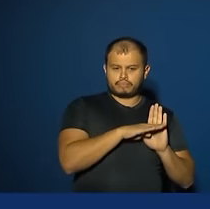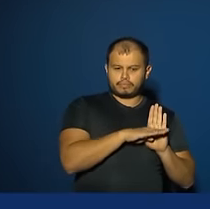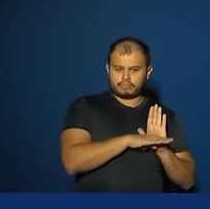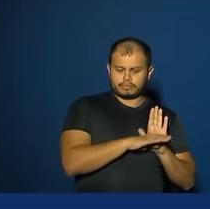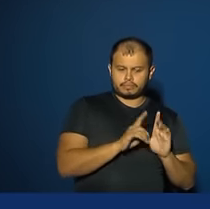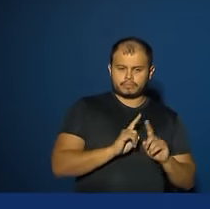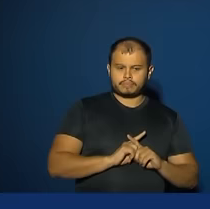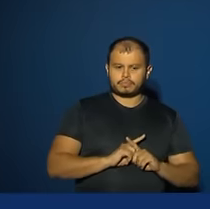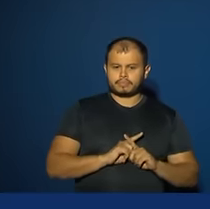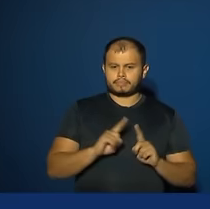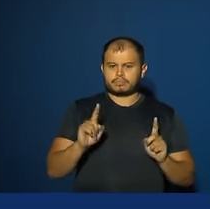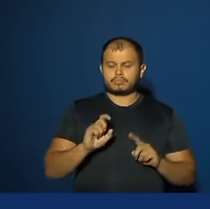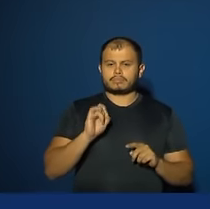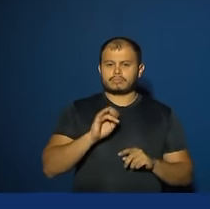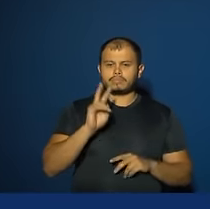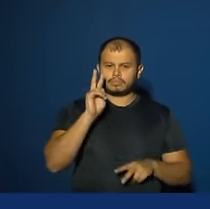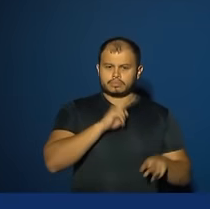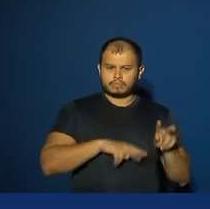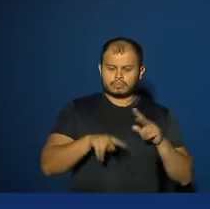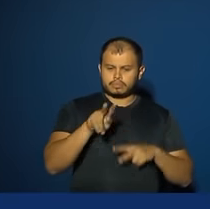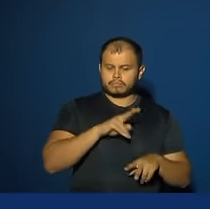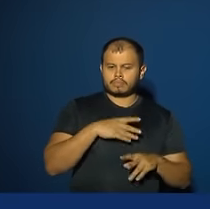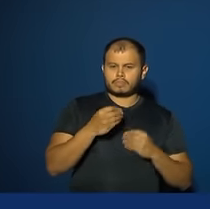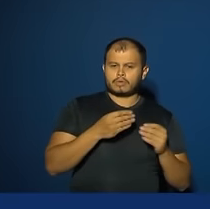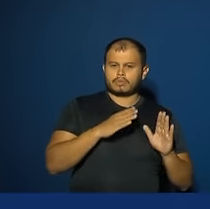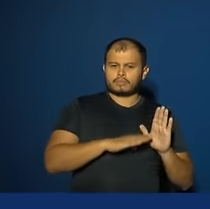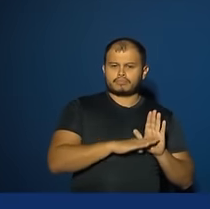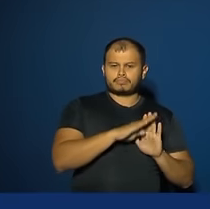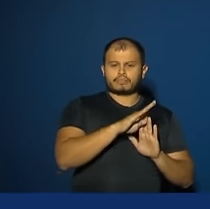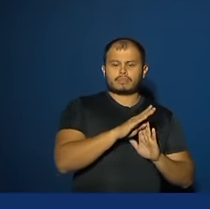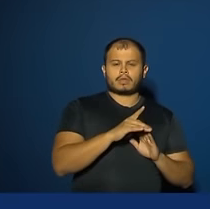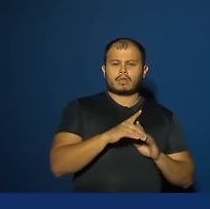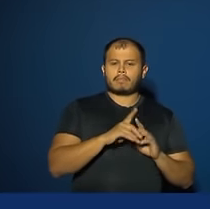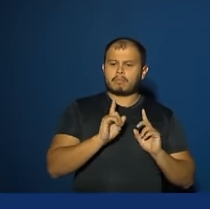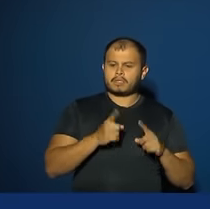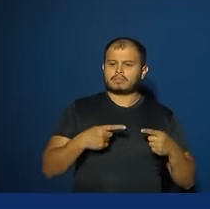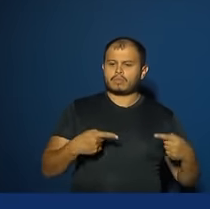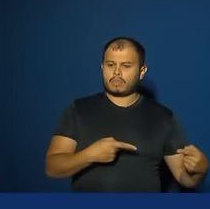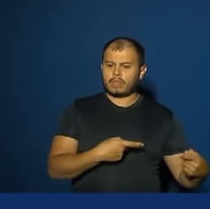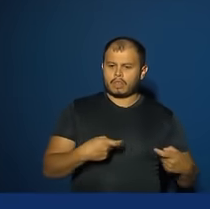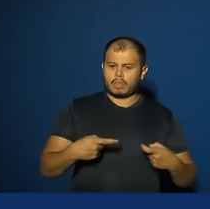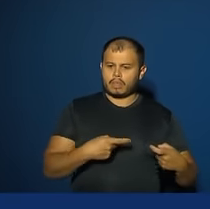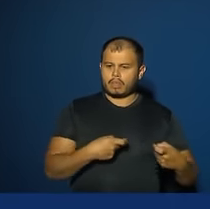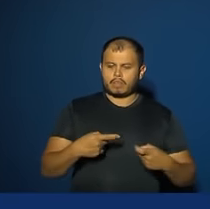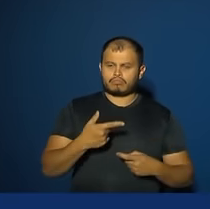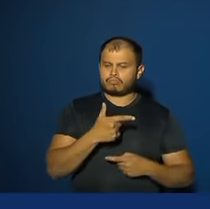Mas, quando a gente olha mesmo os episódios de desinflação pós-guerra, não é comum que a gente tenha